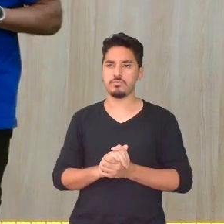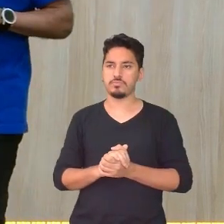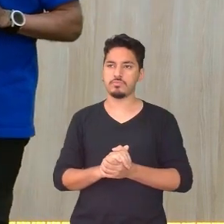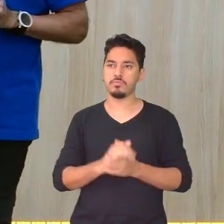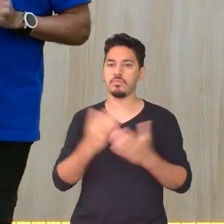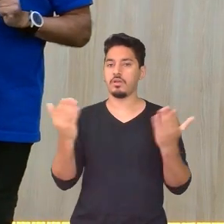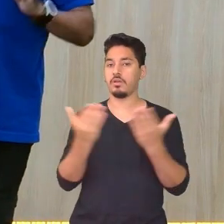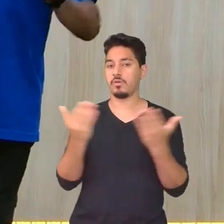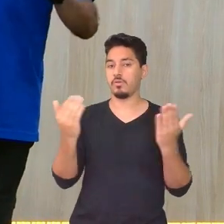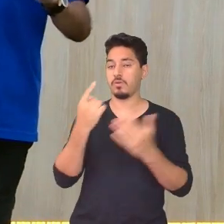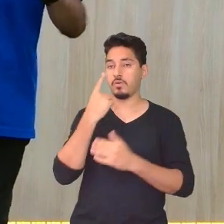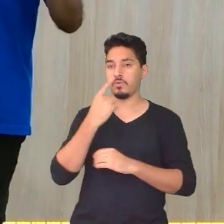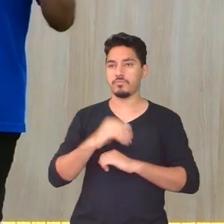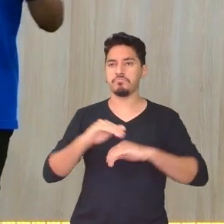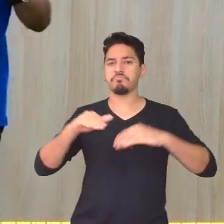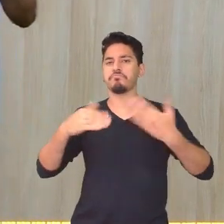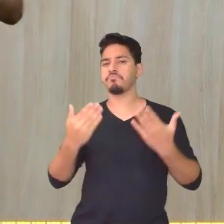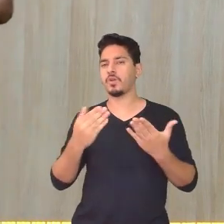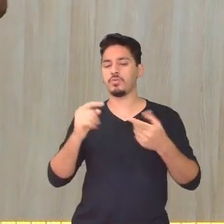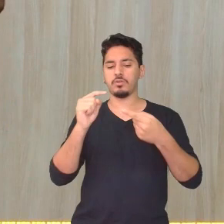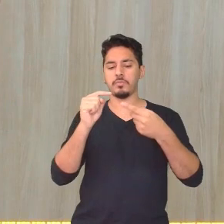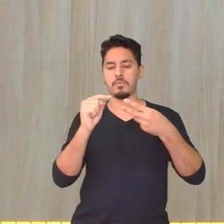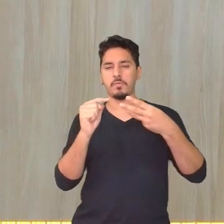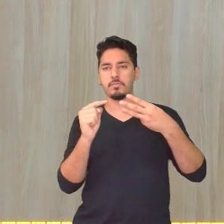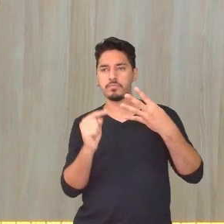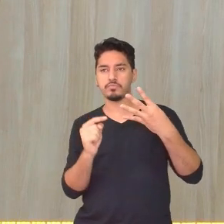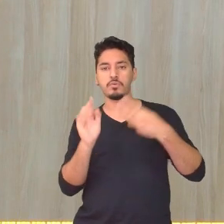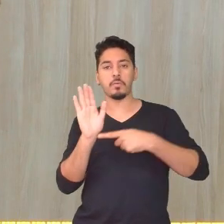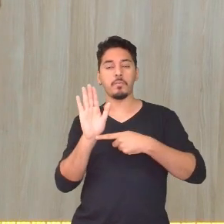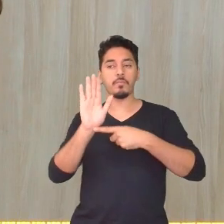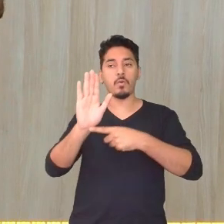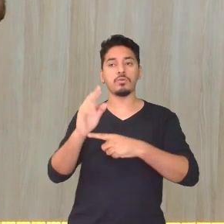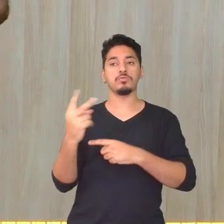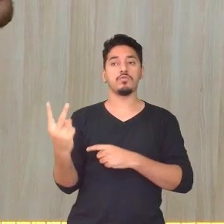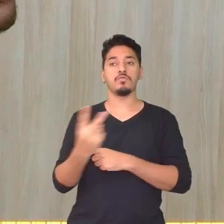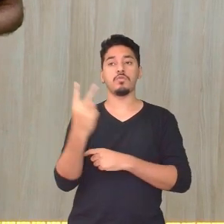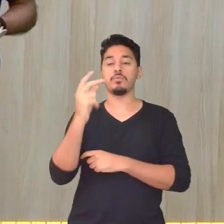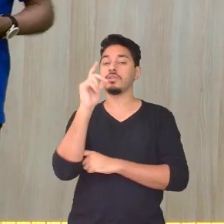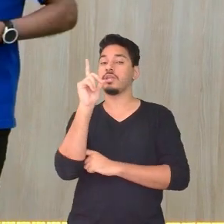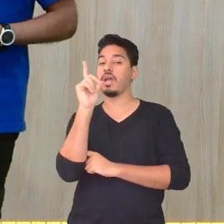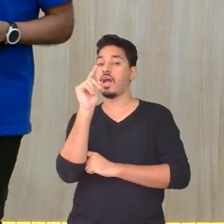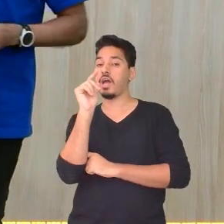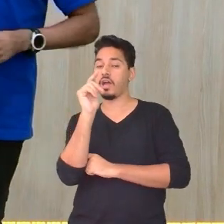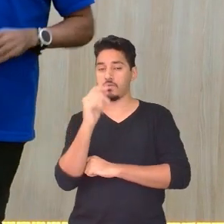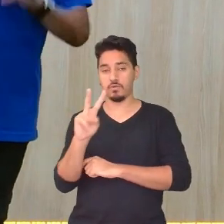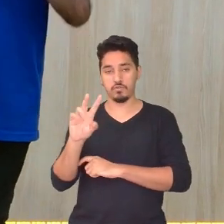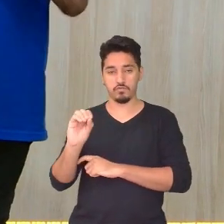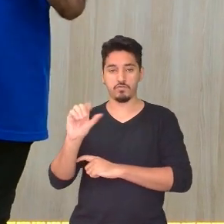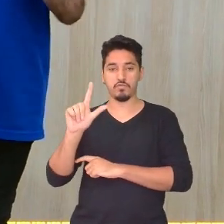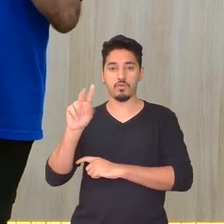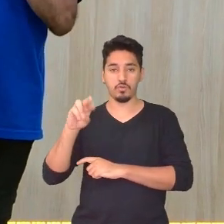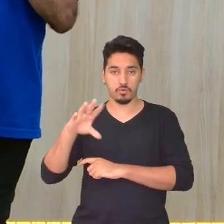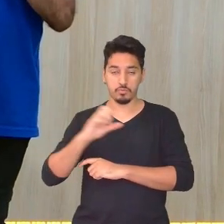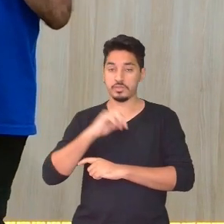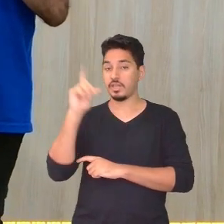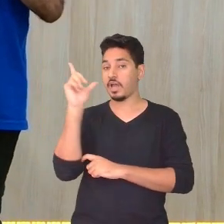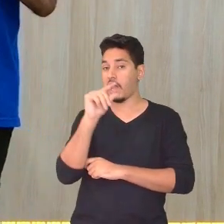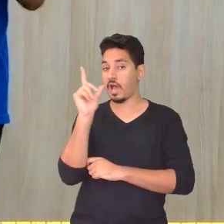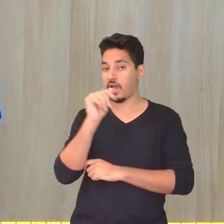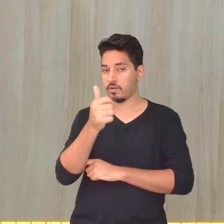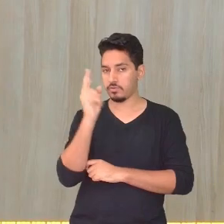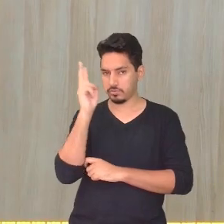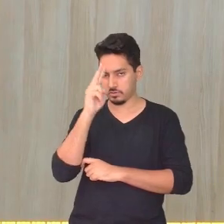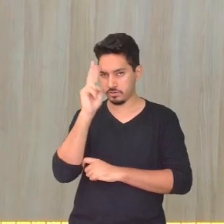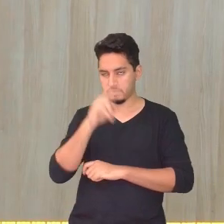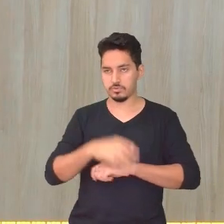ver como é que fica, ó. Qual das medidas abaixo indica o volume de água do tanque? Água, tá bom? Lembra